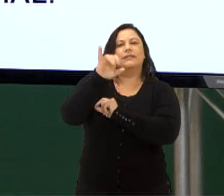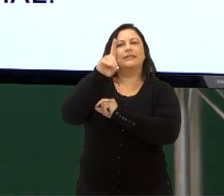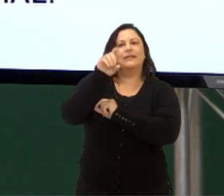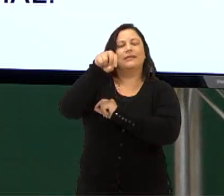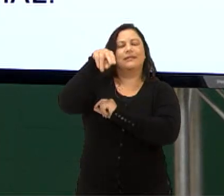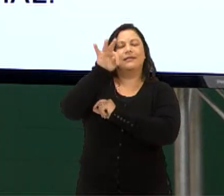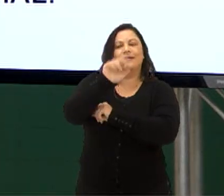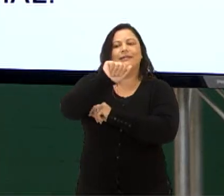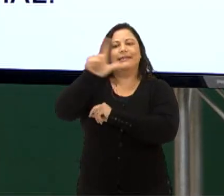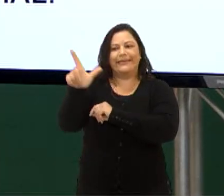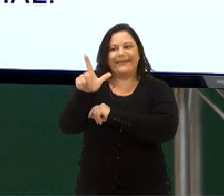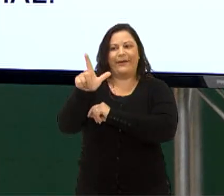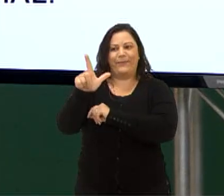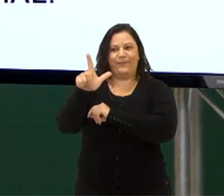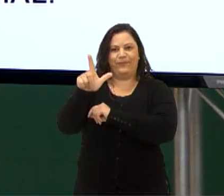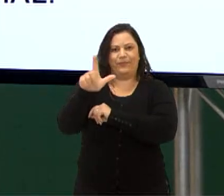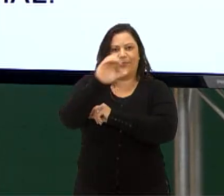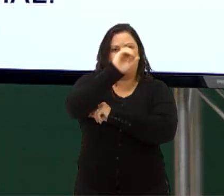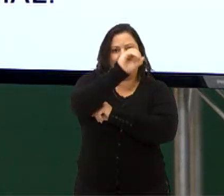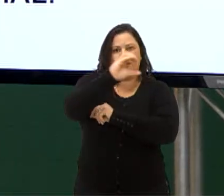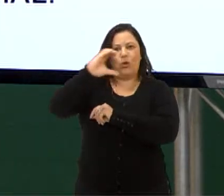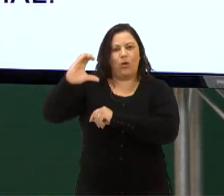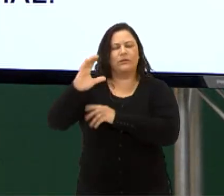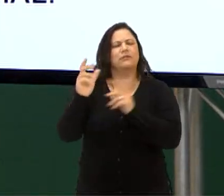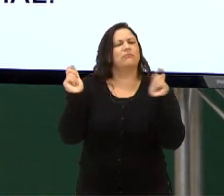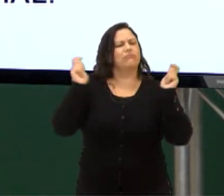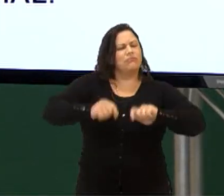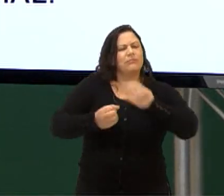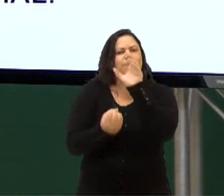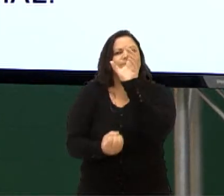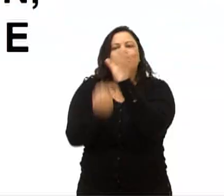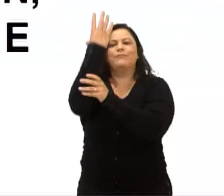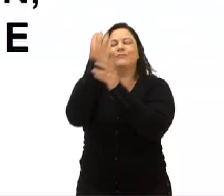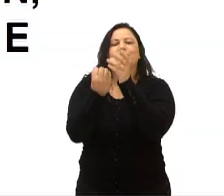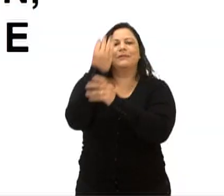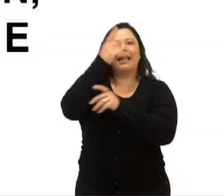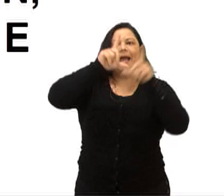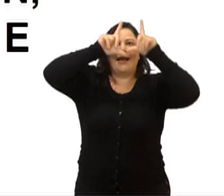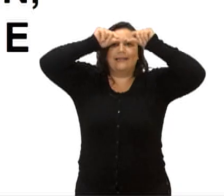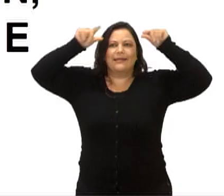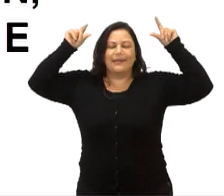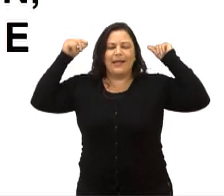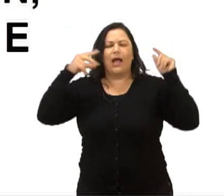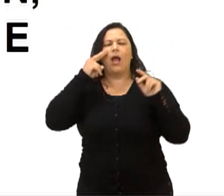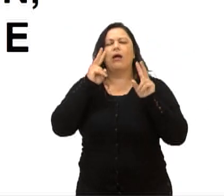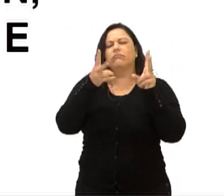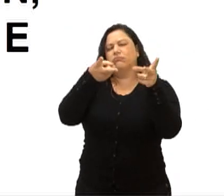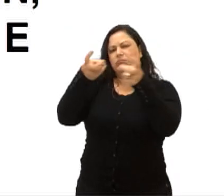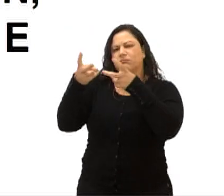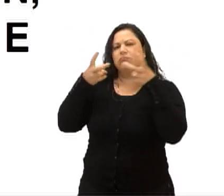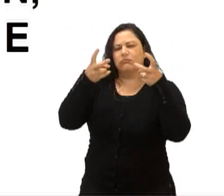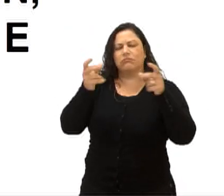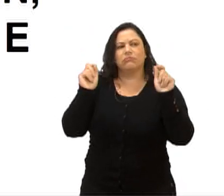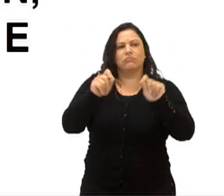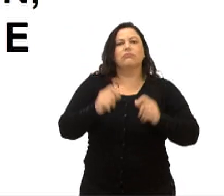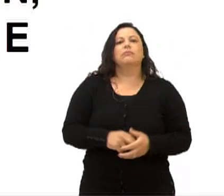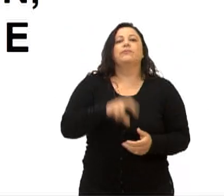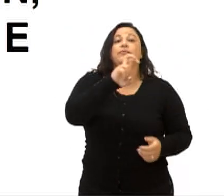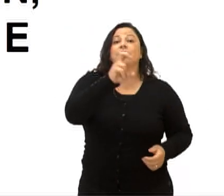Então, eu coloquei aqui algumas informações para vocês e a gente vai acompanhar junto agora. Então, olha na telona aqui, tá? Em 510 a.C.,